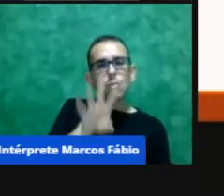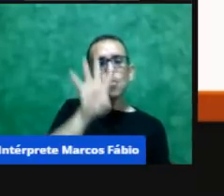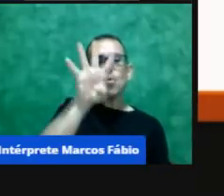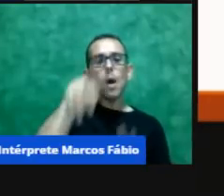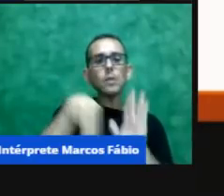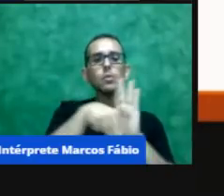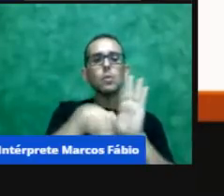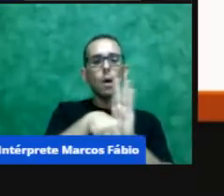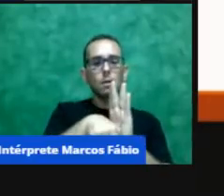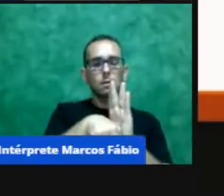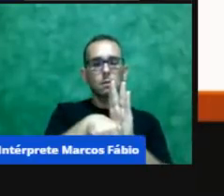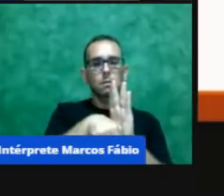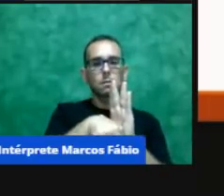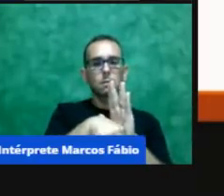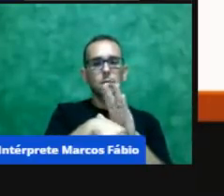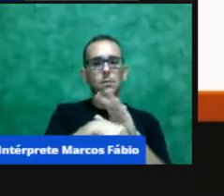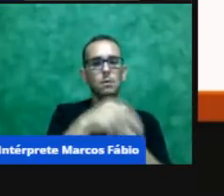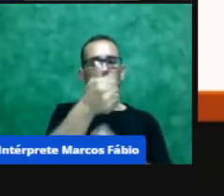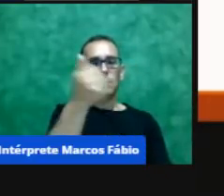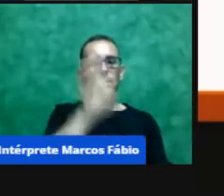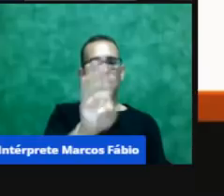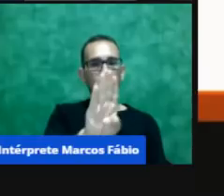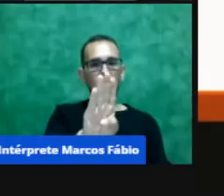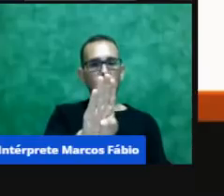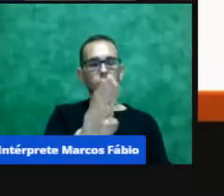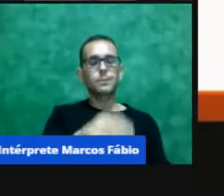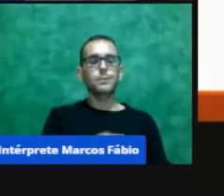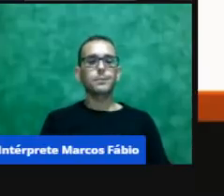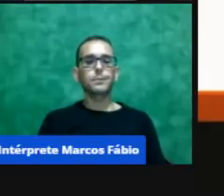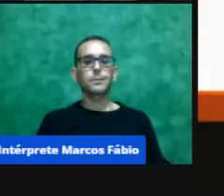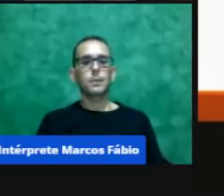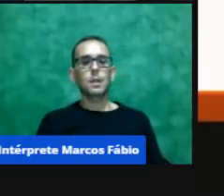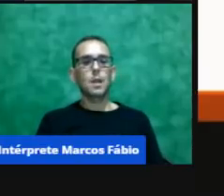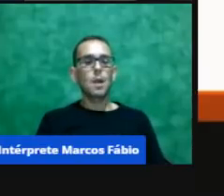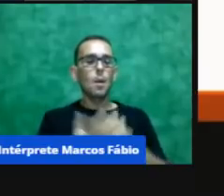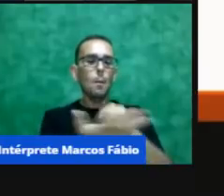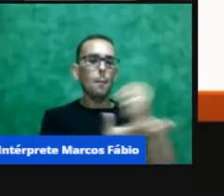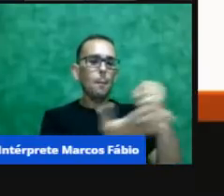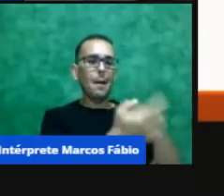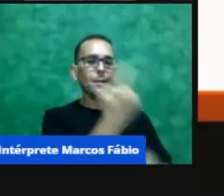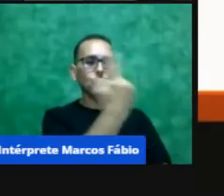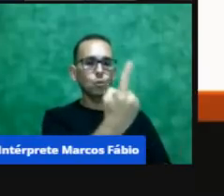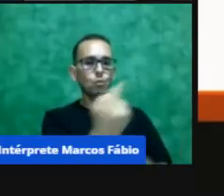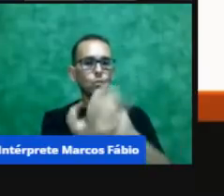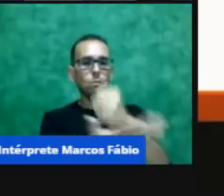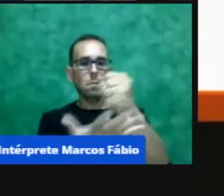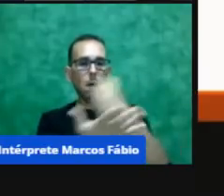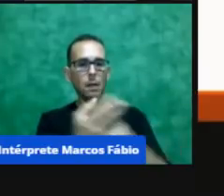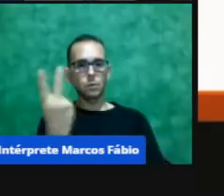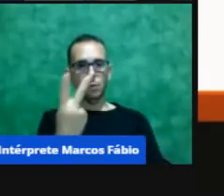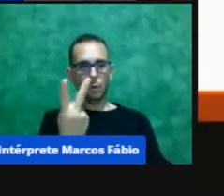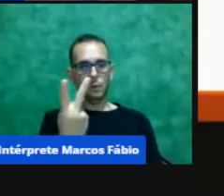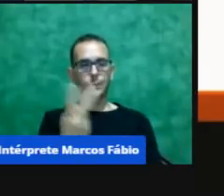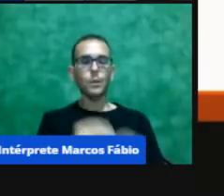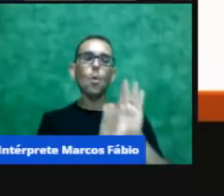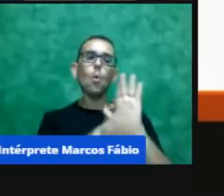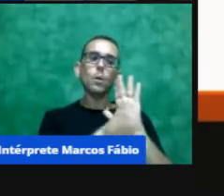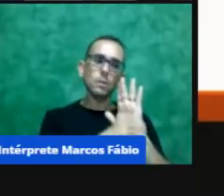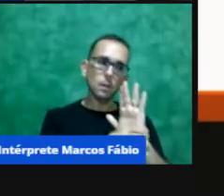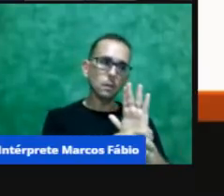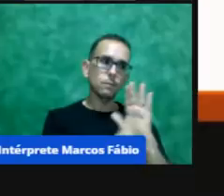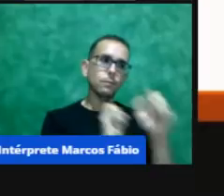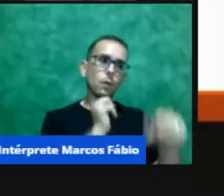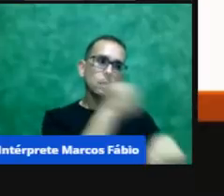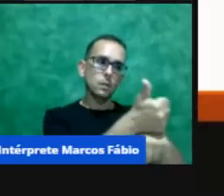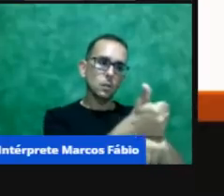primeiro bimestre, né, que é o caderno base 1, caderno base 2, né, que vai dar um conceito qualitativo e um conceito quantitativo,